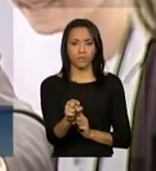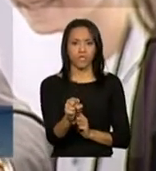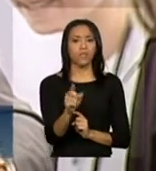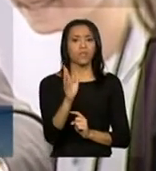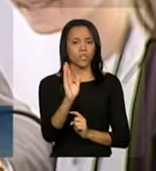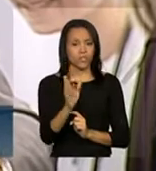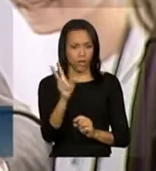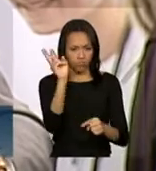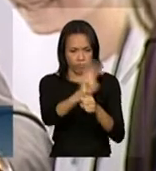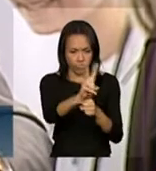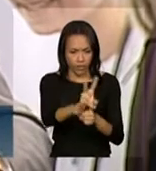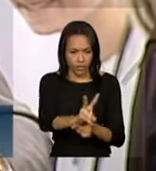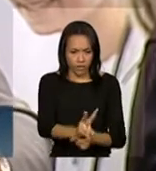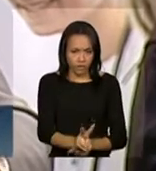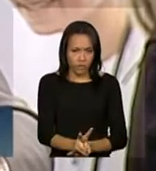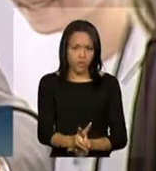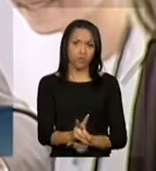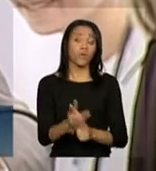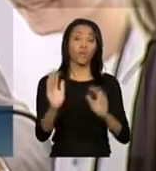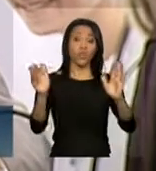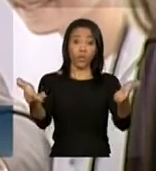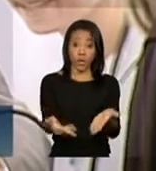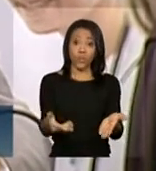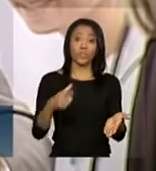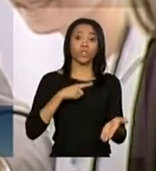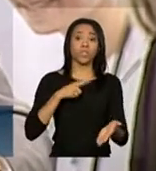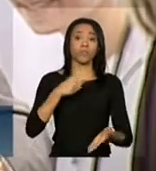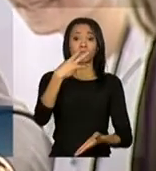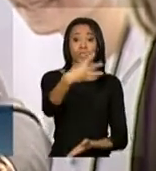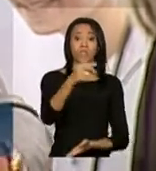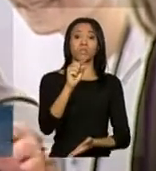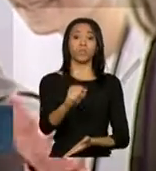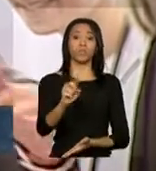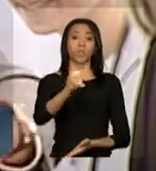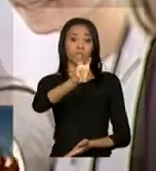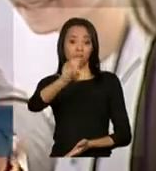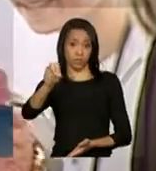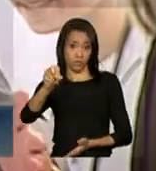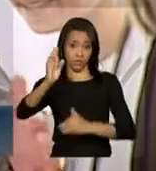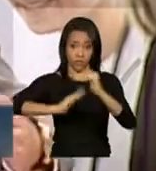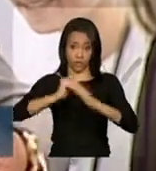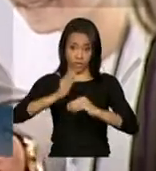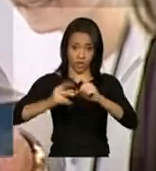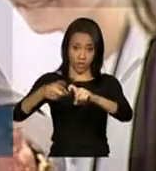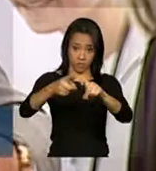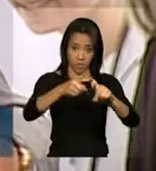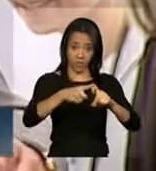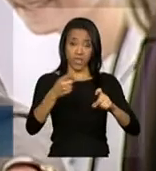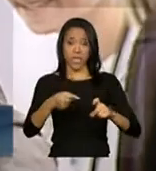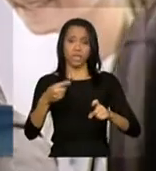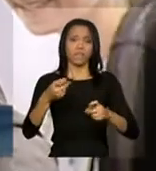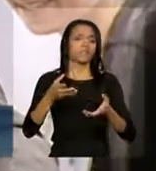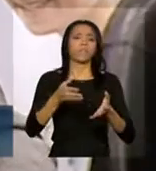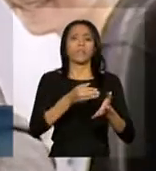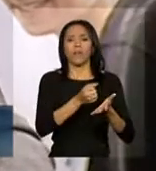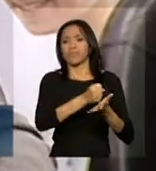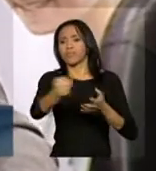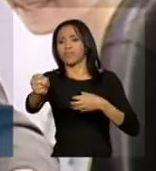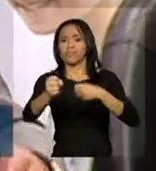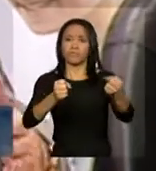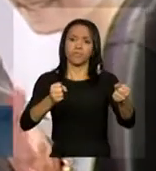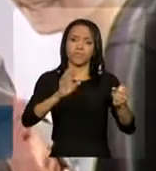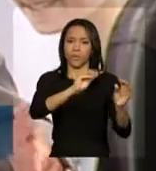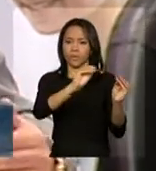tiveram fiscalização e tiveram retirado E hoje nós temos em tno de 3.500 profissionais esse processo de migração e de oferta e de opção dos